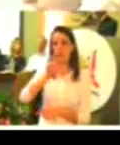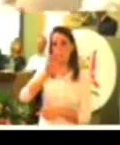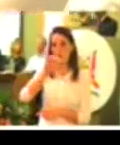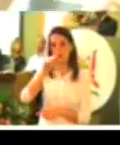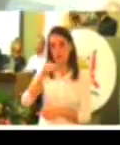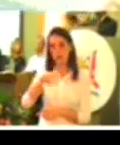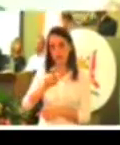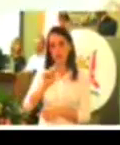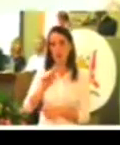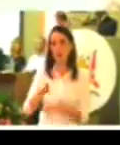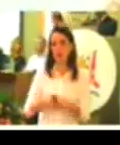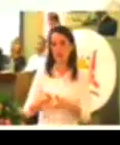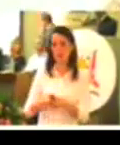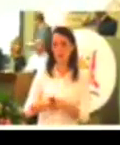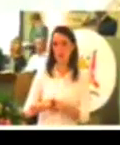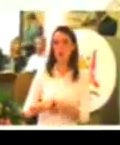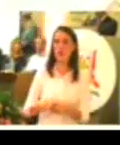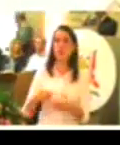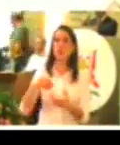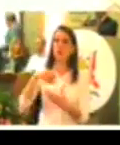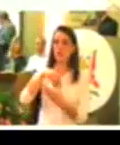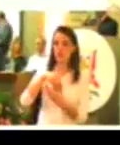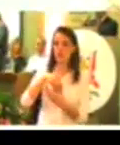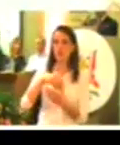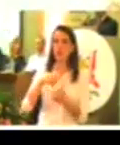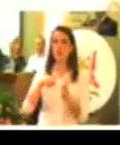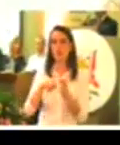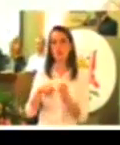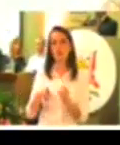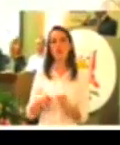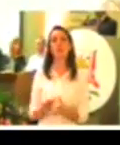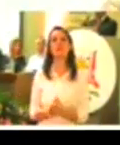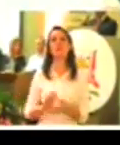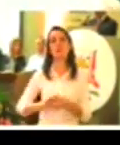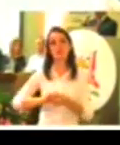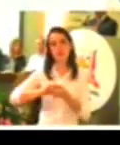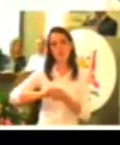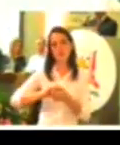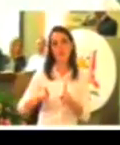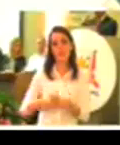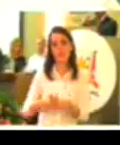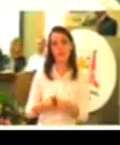Luciane Sereta, pró-reitora de pós-graduação e pesquisa da nossa Unesc,